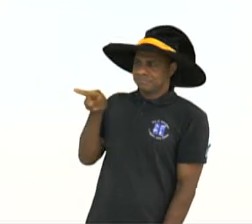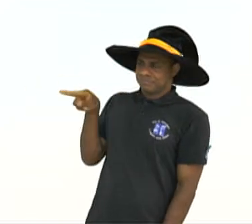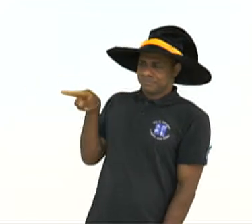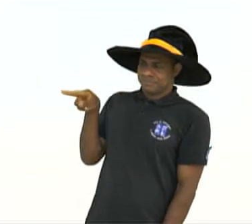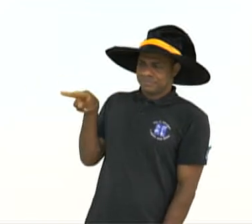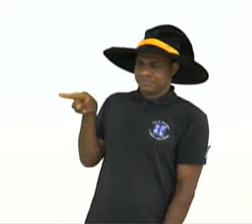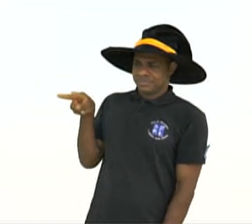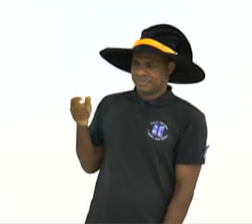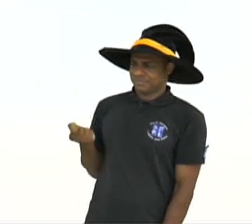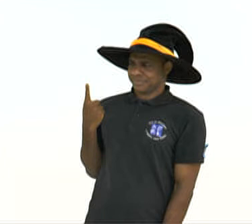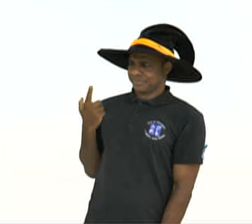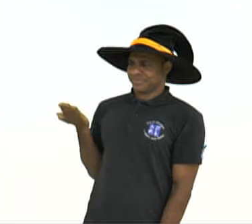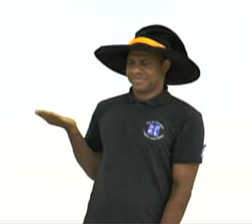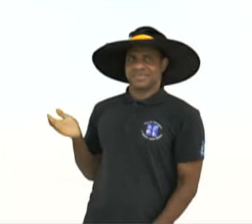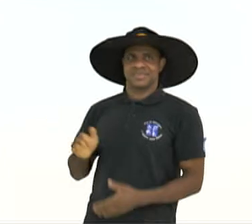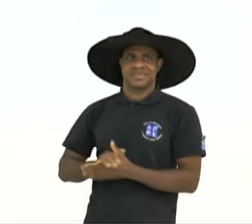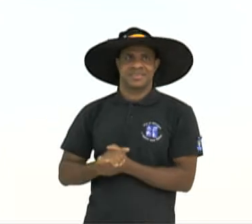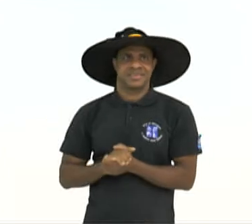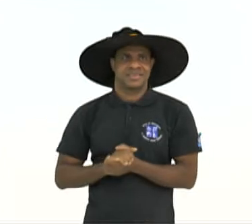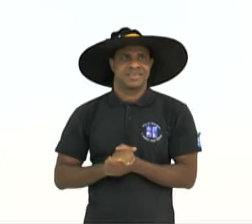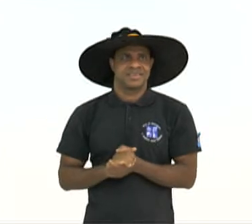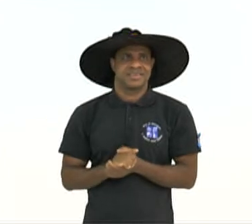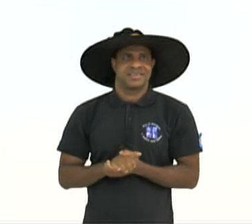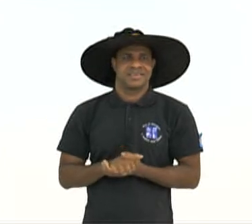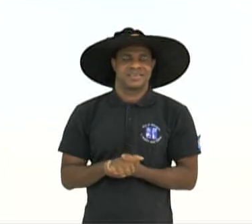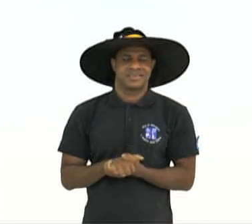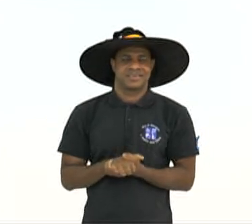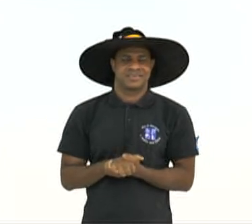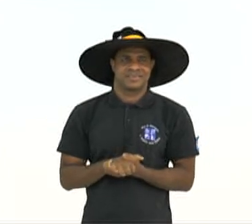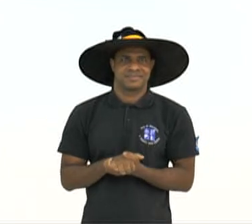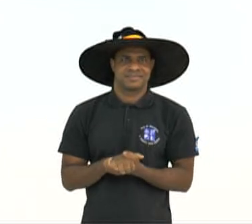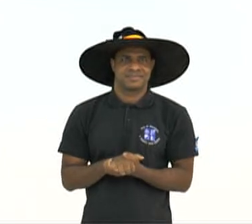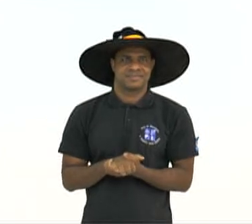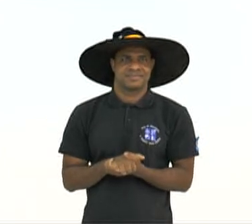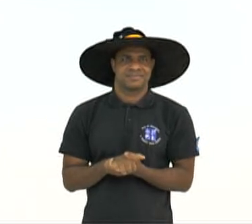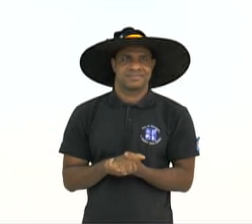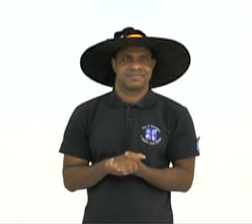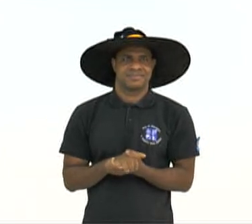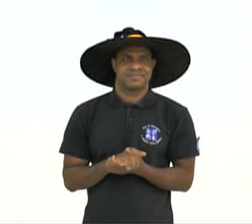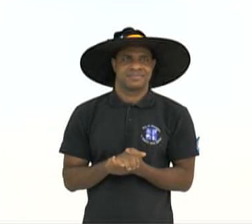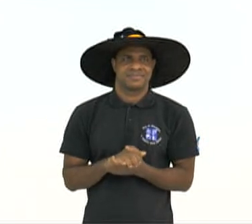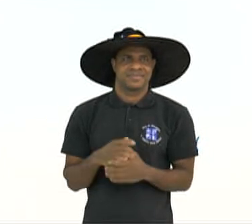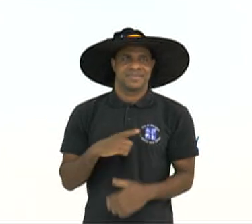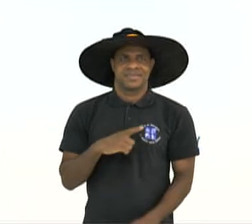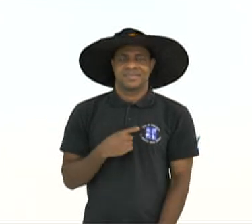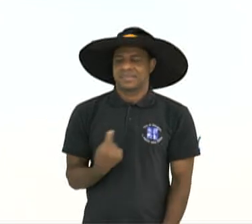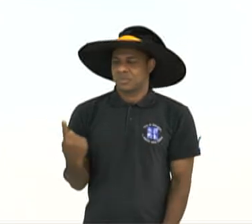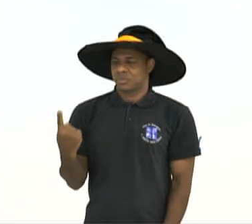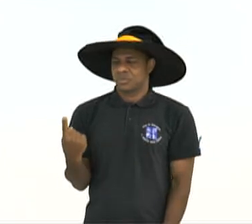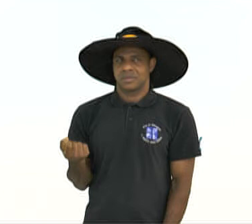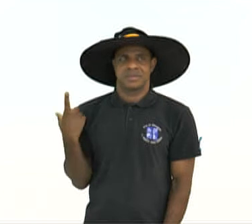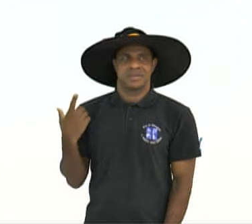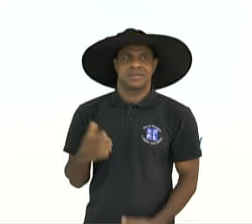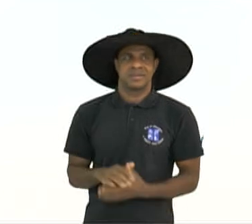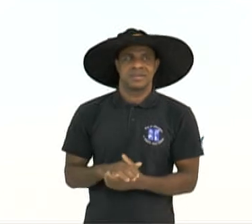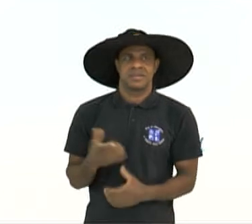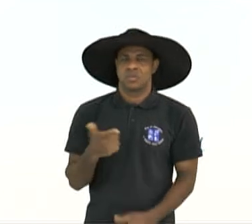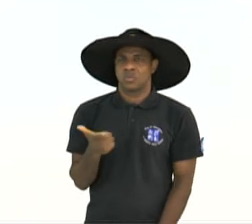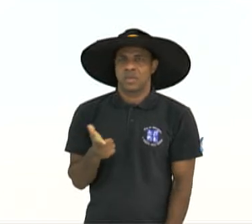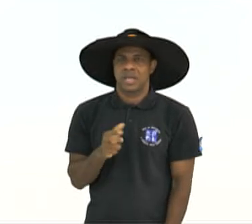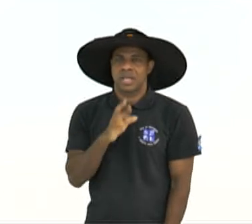um deles. Once again, the answer is not brains. Mais uma vez, a resposta não